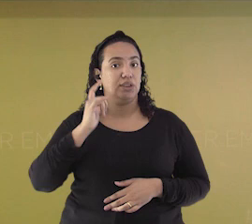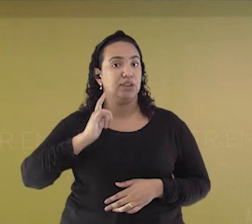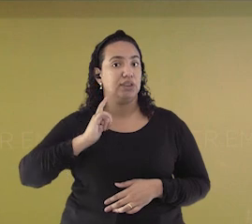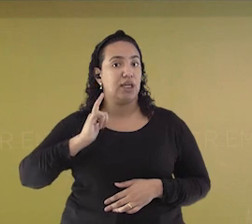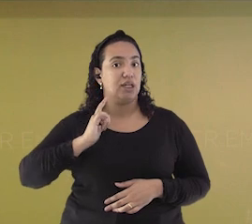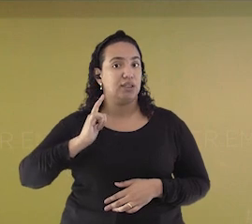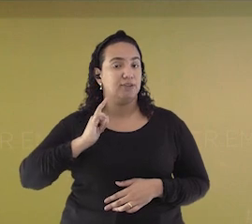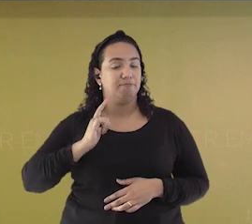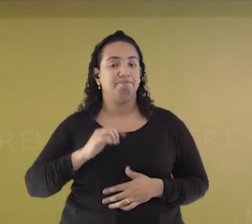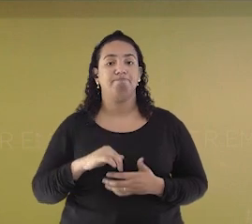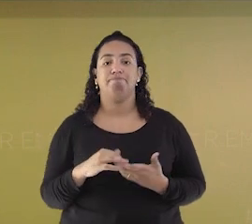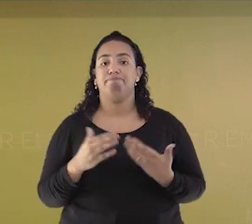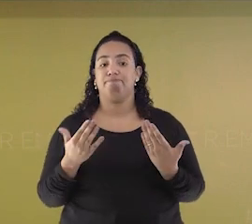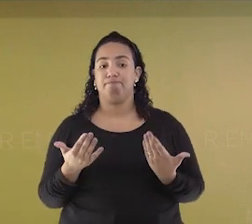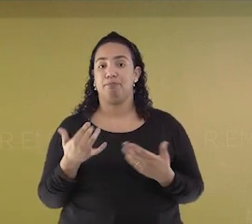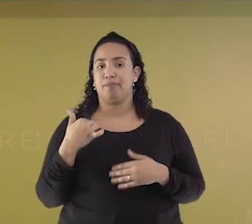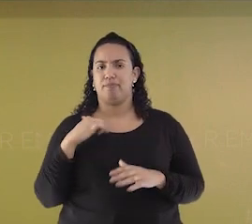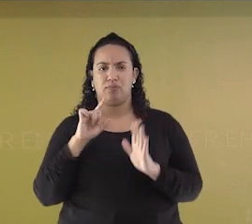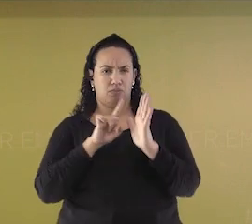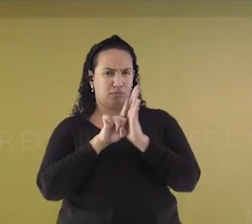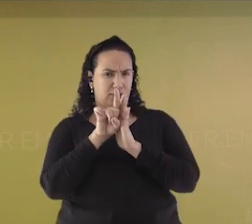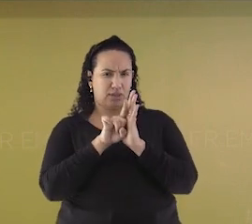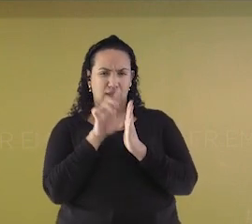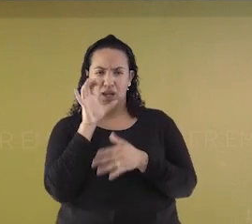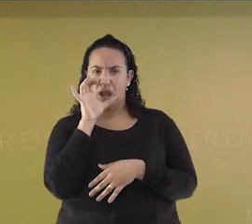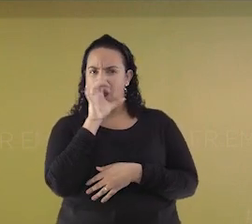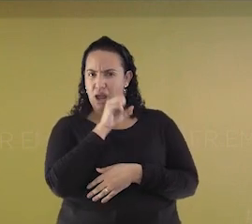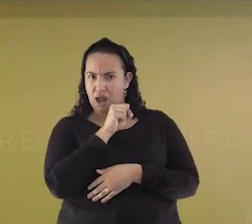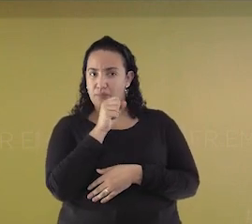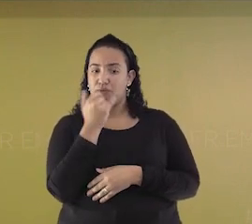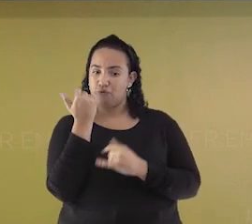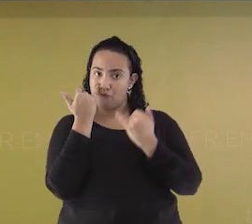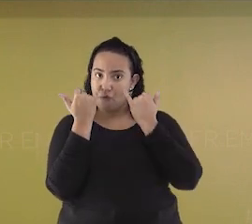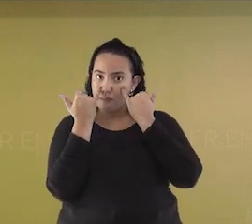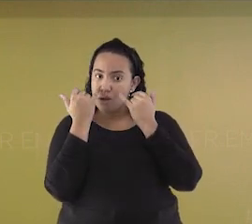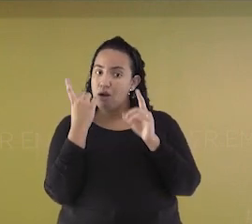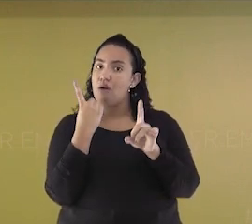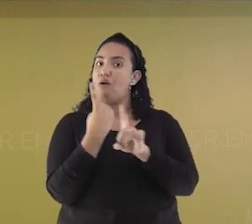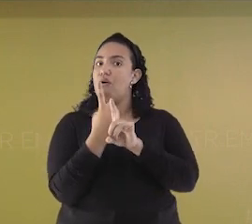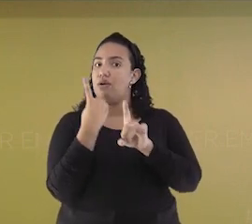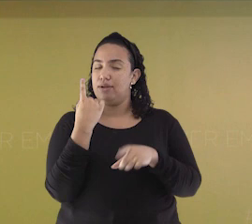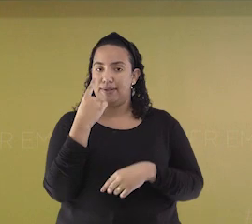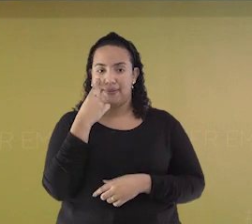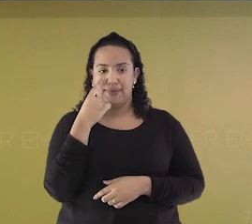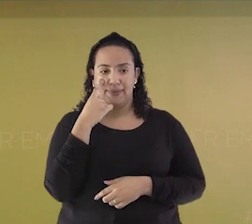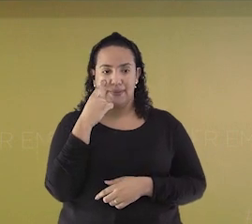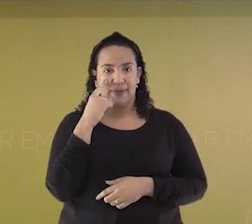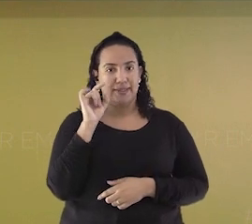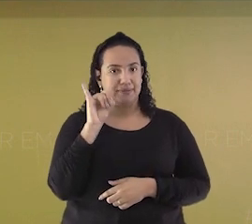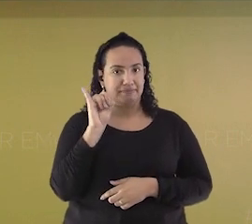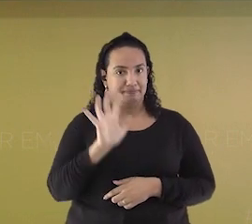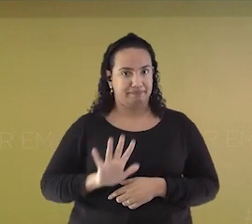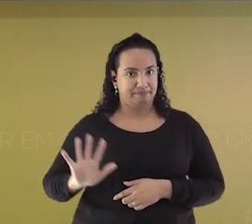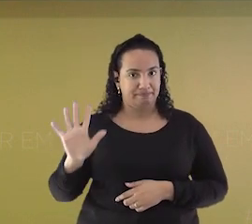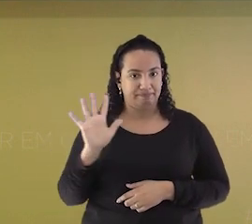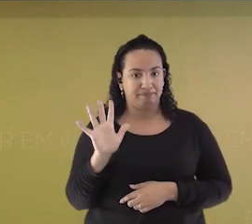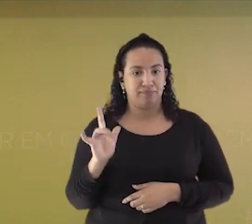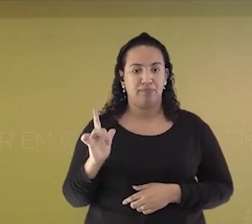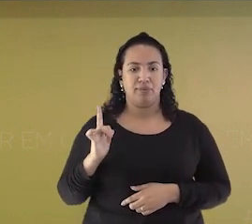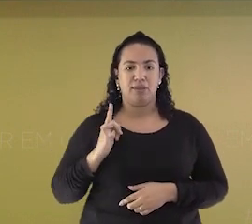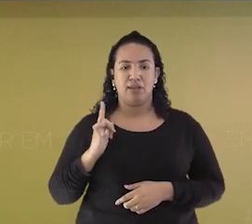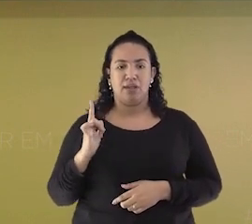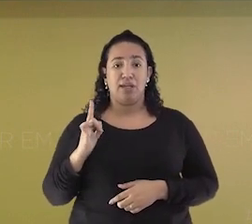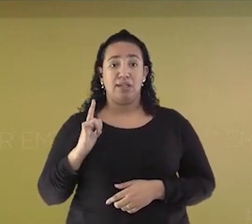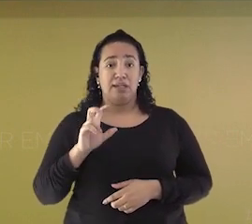mundo. Numa pesquisa rápida no Google, encontrei essa informação. Olha só aqui na tabela.